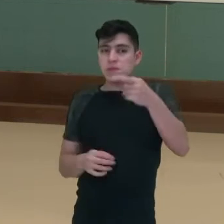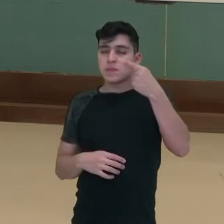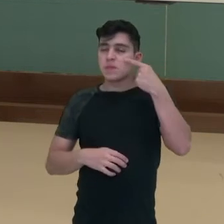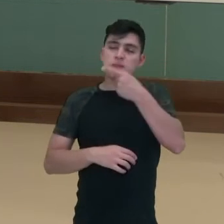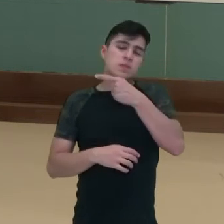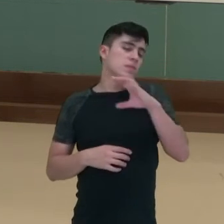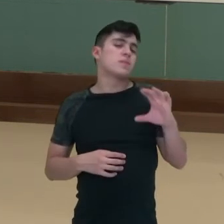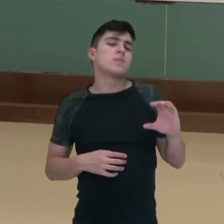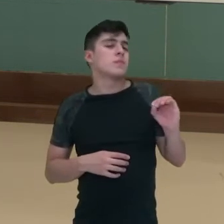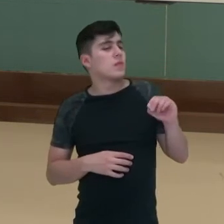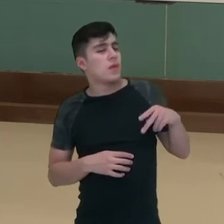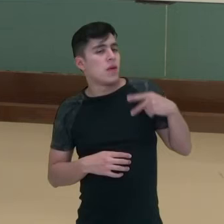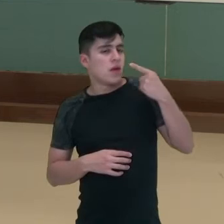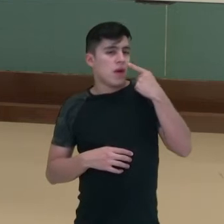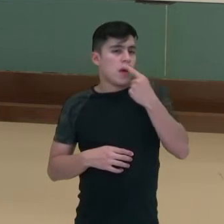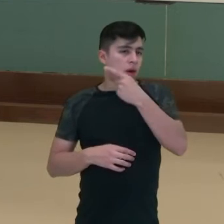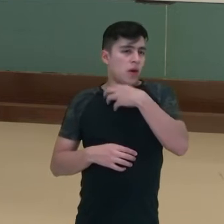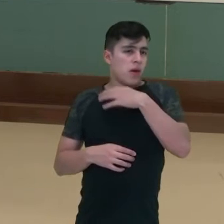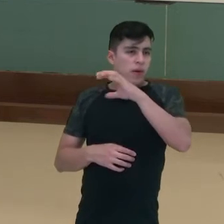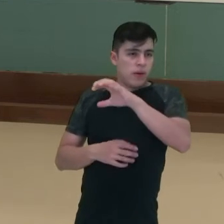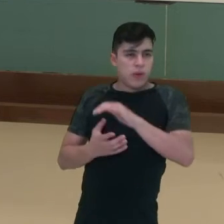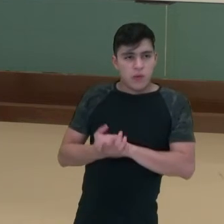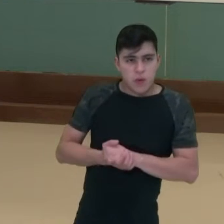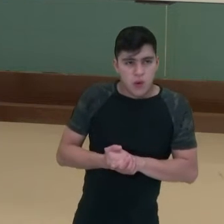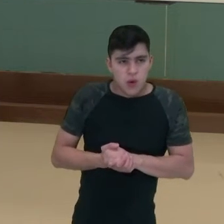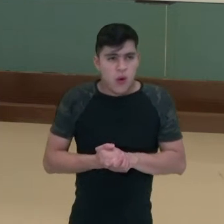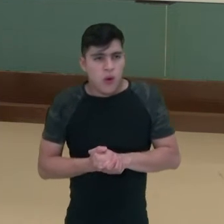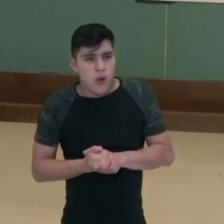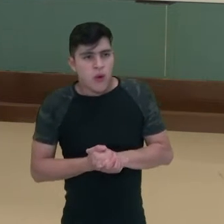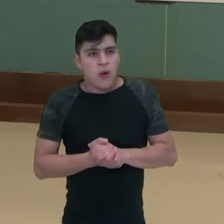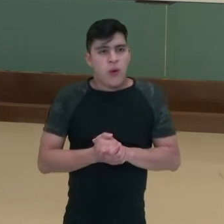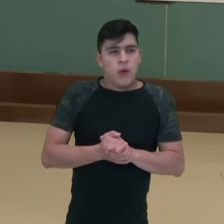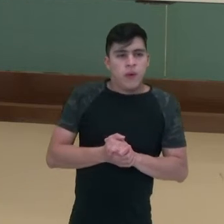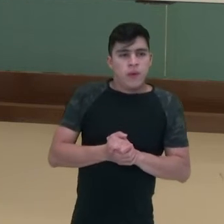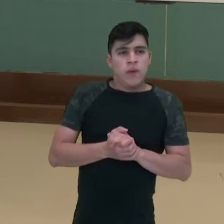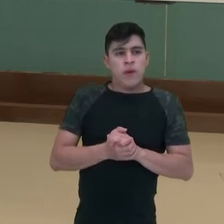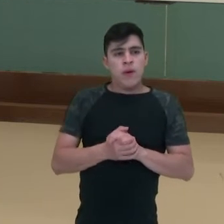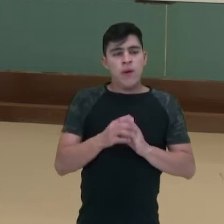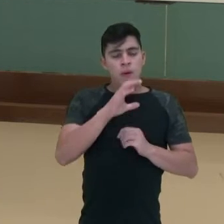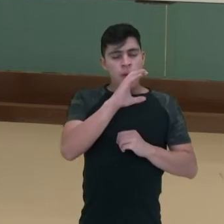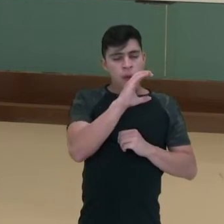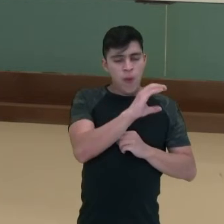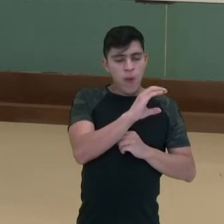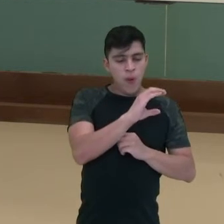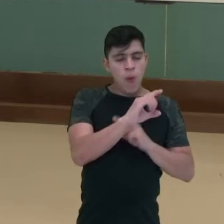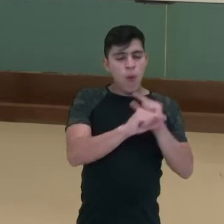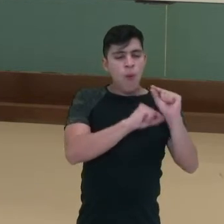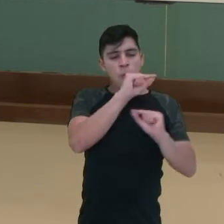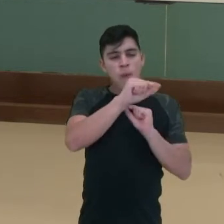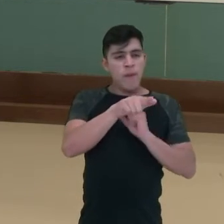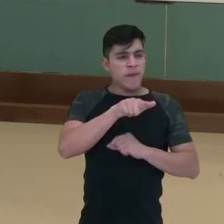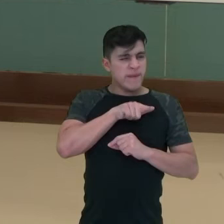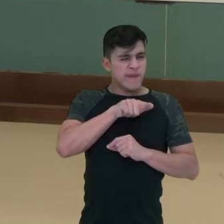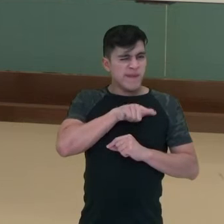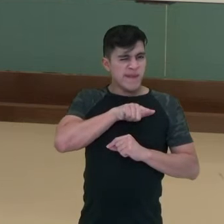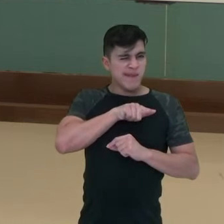de carbono fica desta forma. Então, o meu carbono, ele